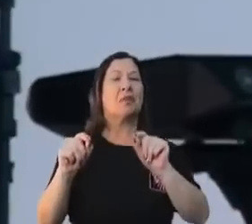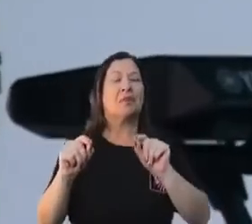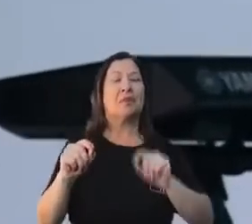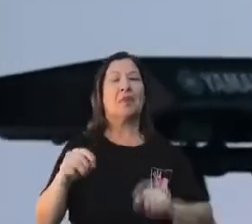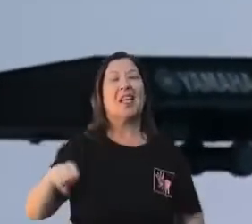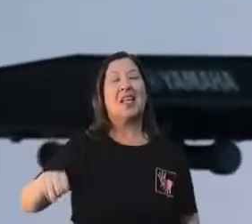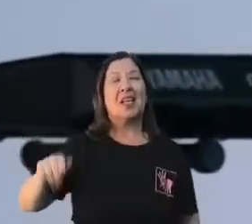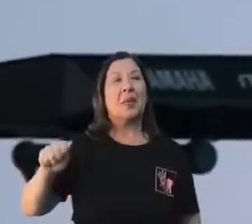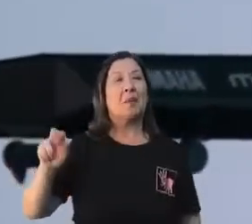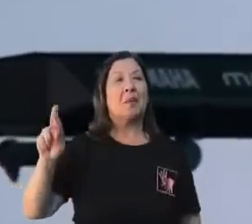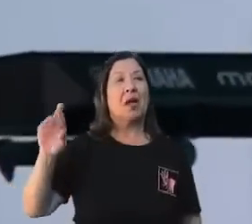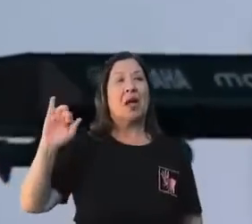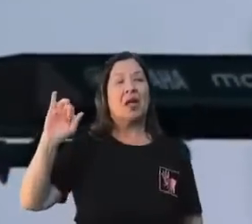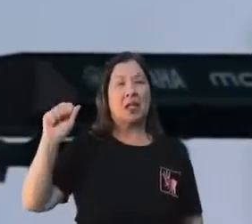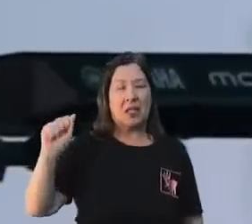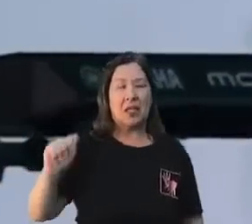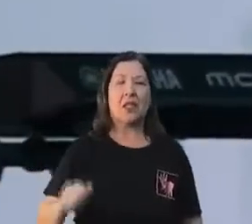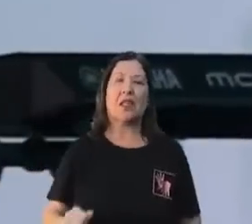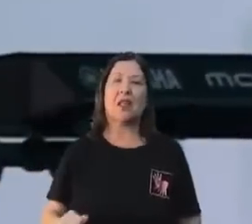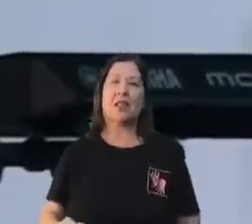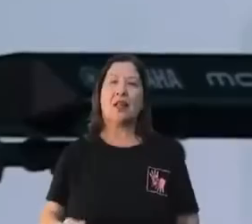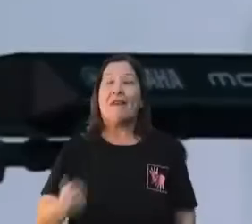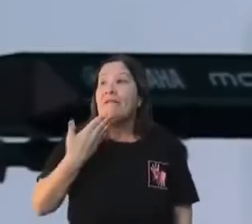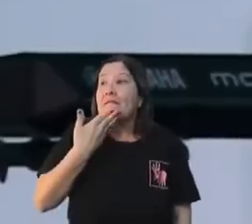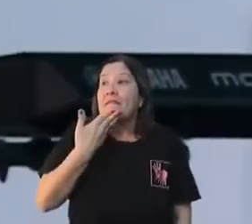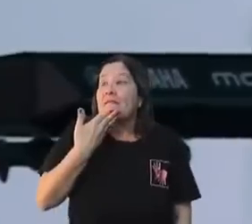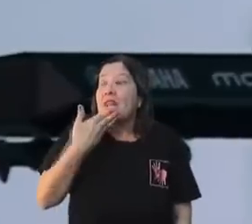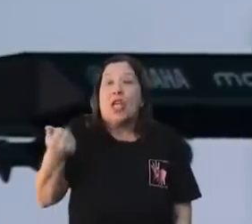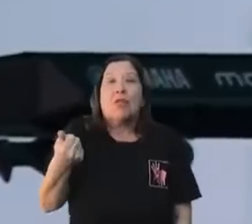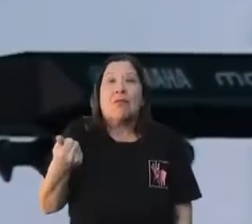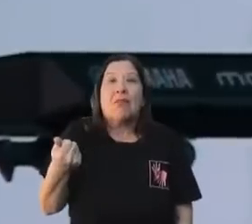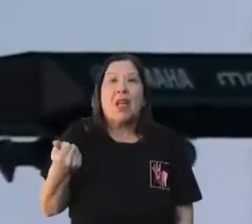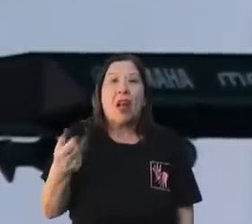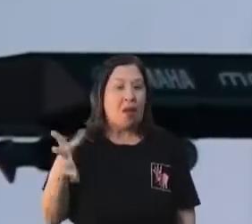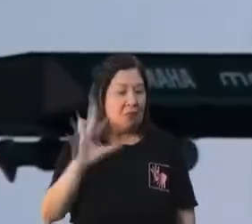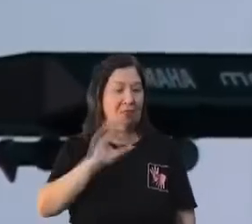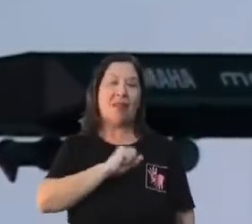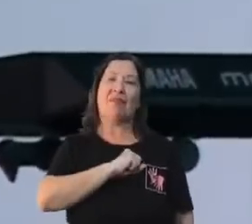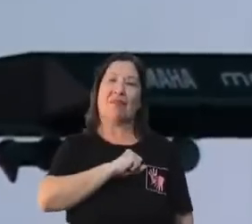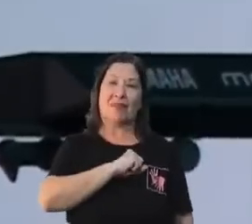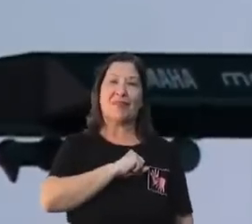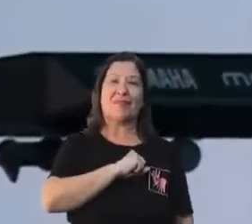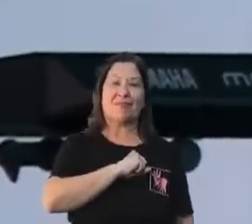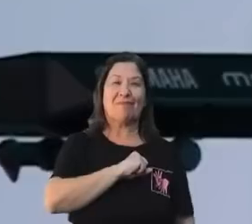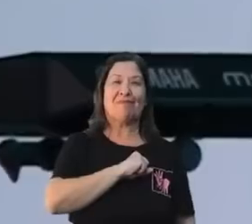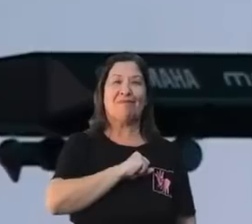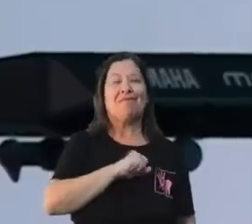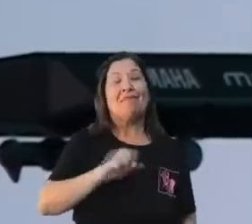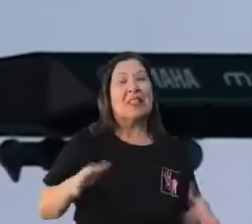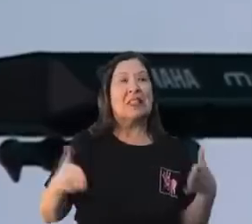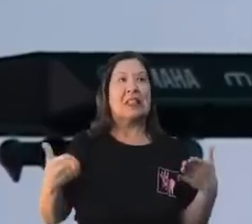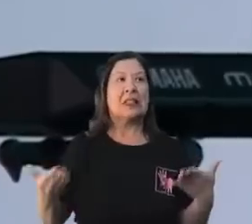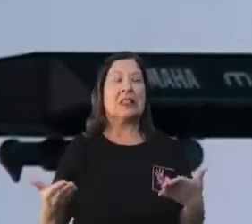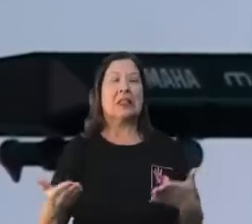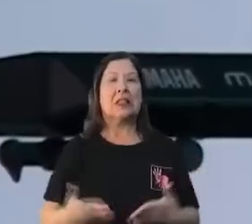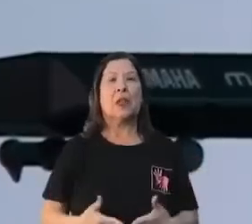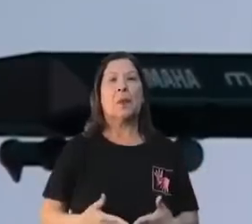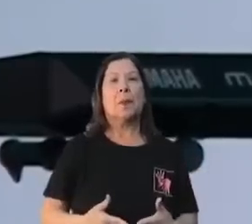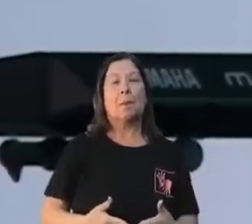Vejam vocês que Marcos descreve esse perfume como um perfume preciosíssimo, colocando em grau superlativo.